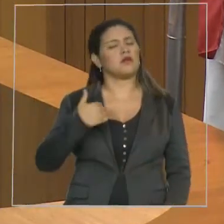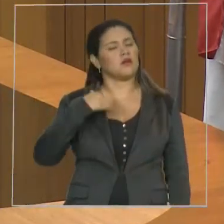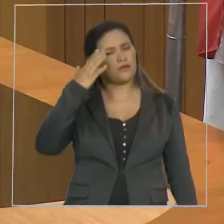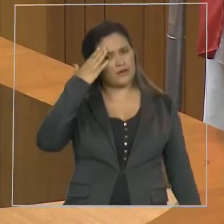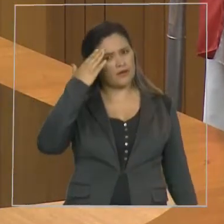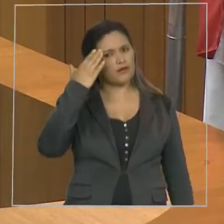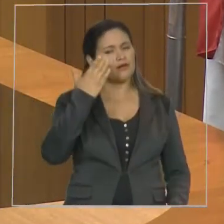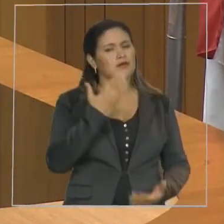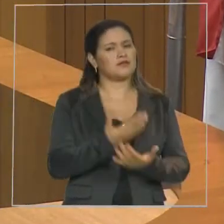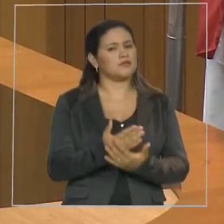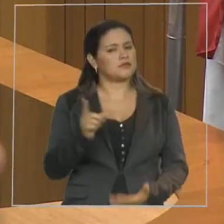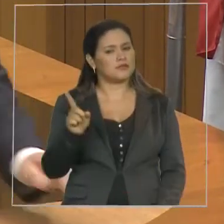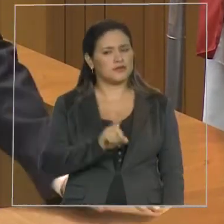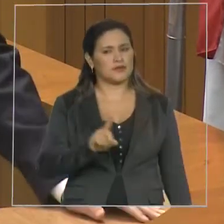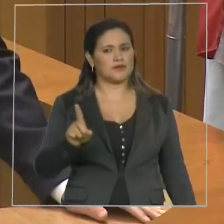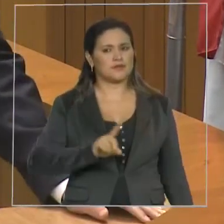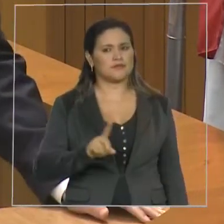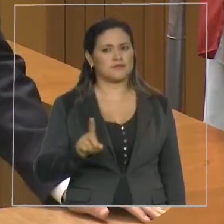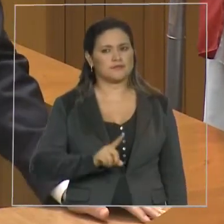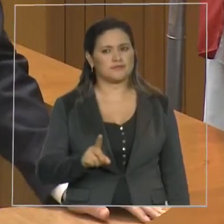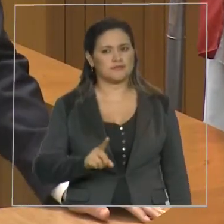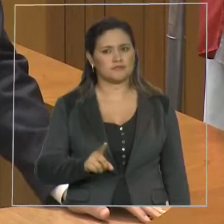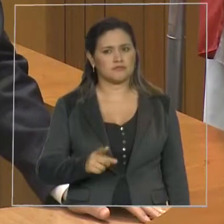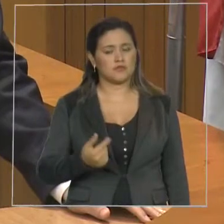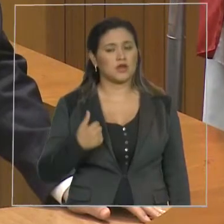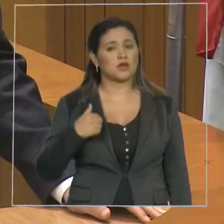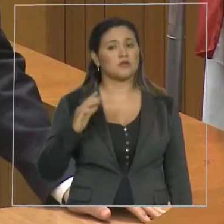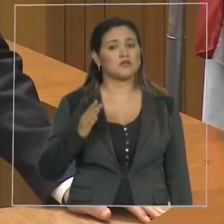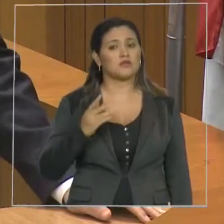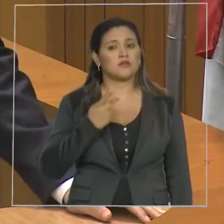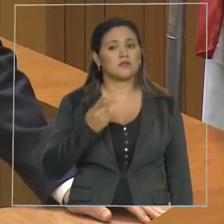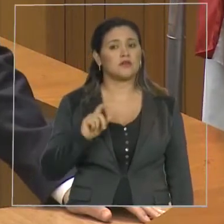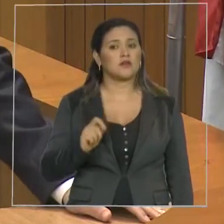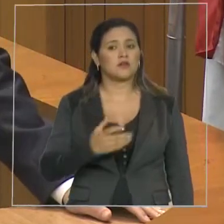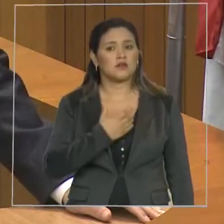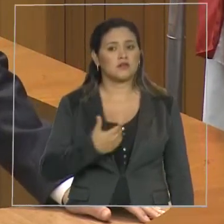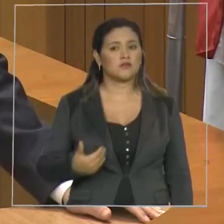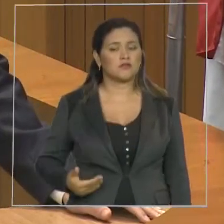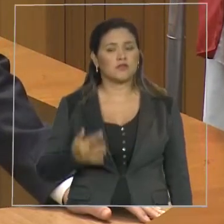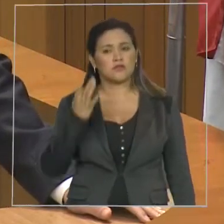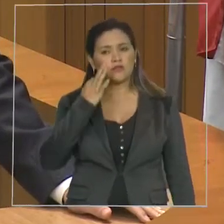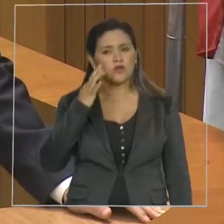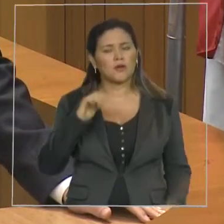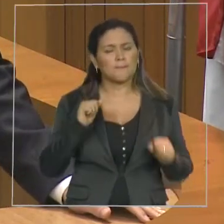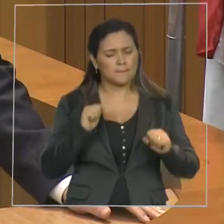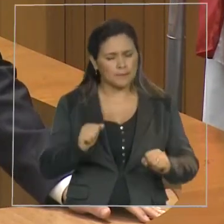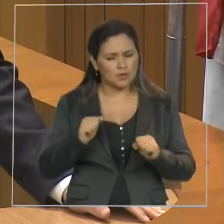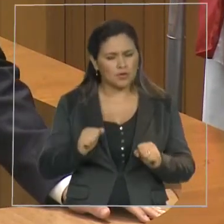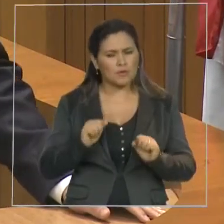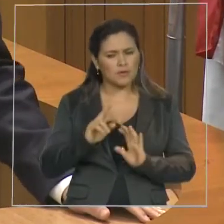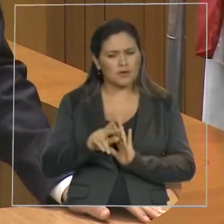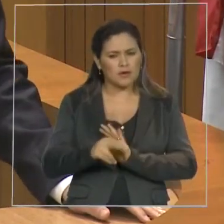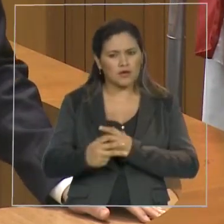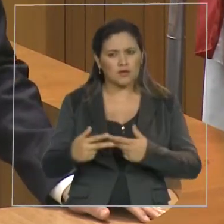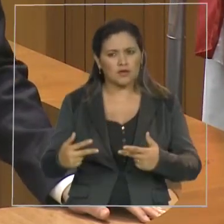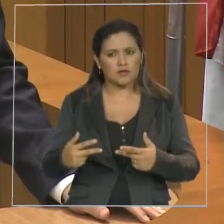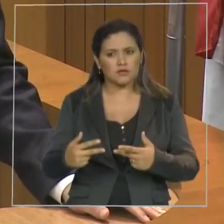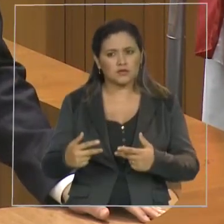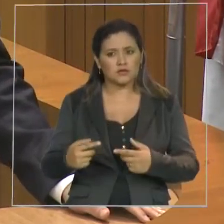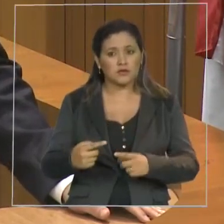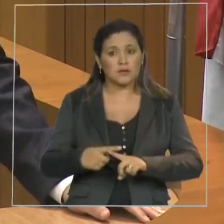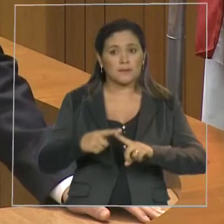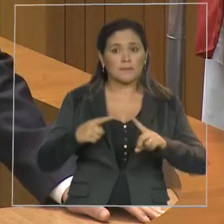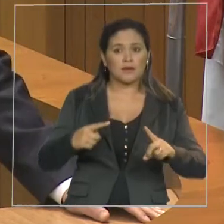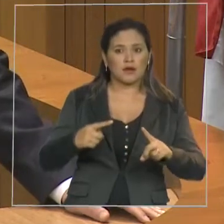senhores deputados. Eu já disse que o governador Flávio Dino pode muito, mas ele não pode tudo. E essa ele não vai ganhar.